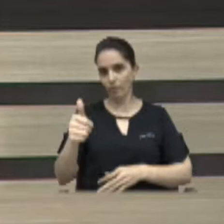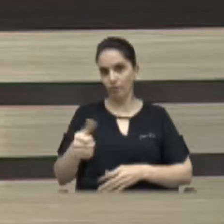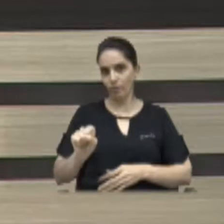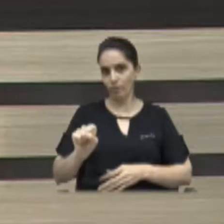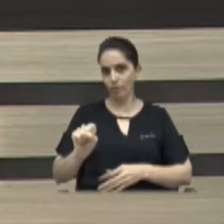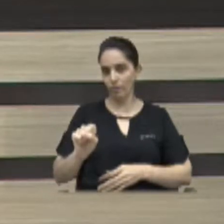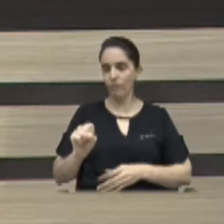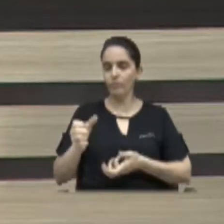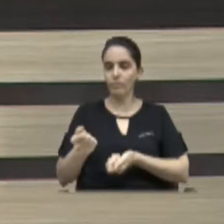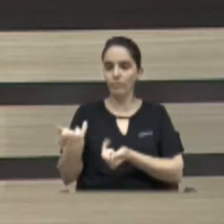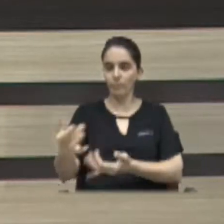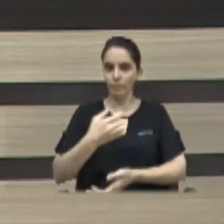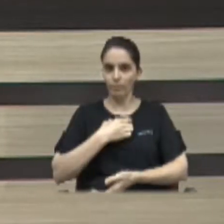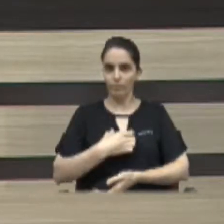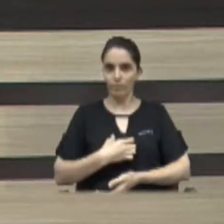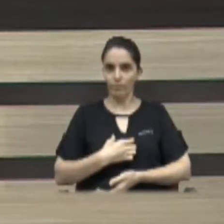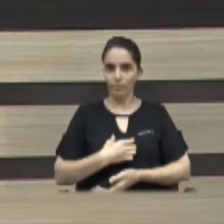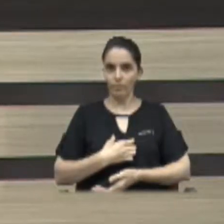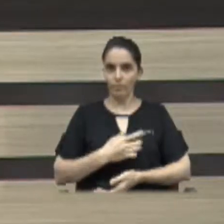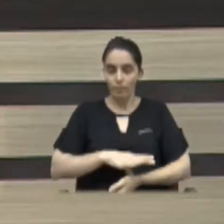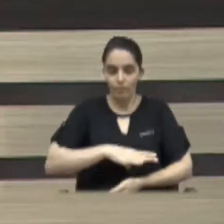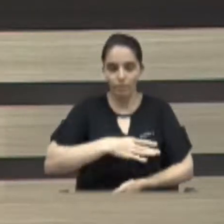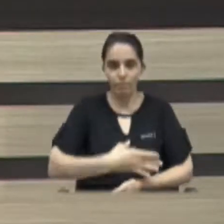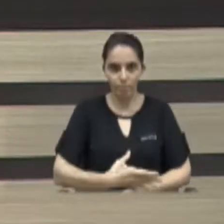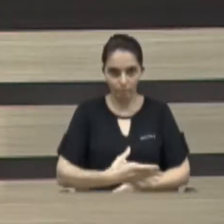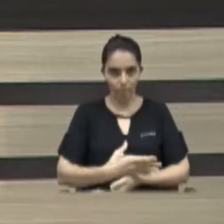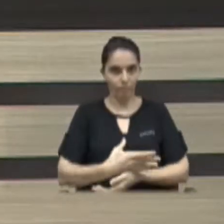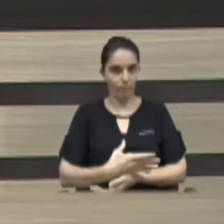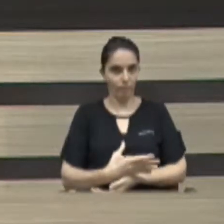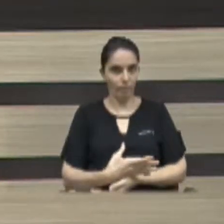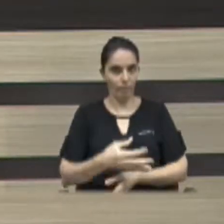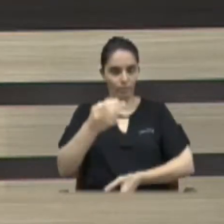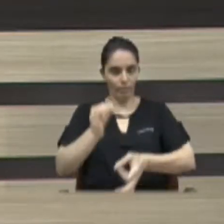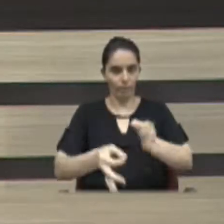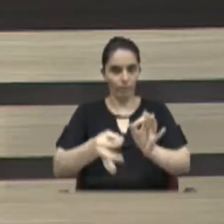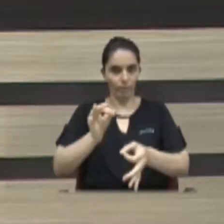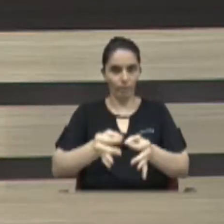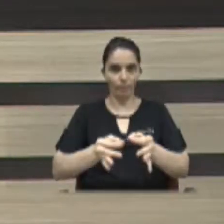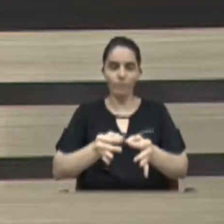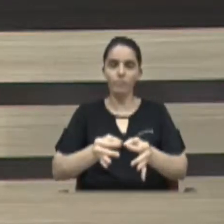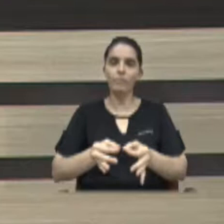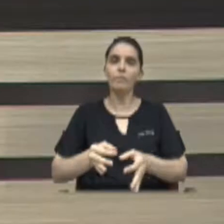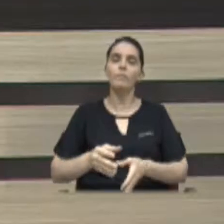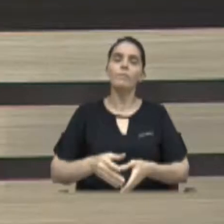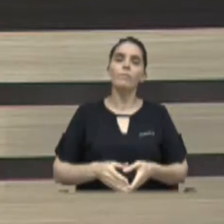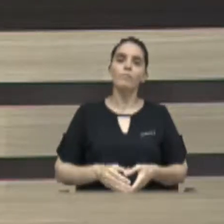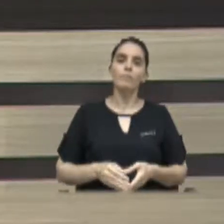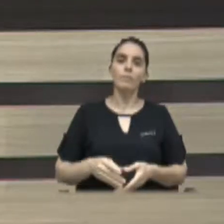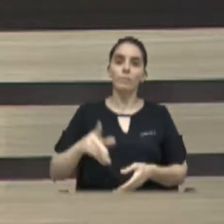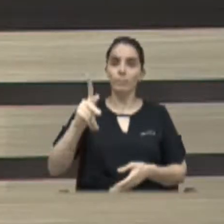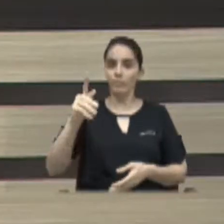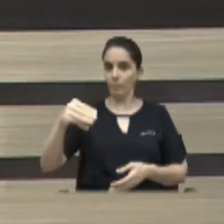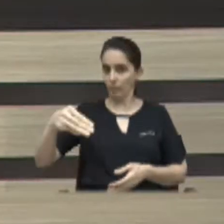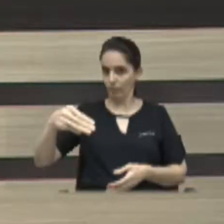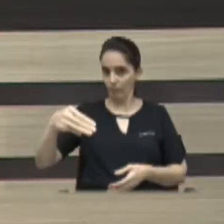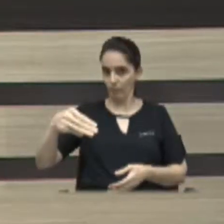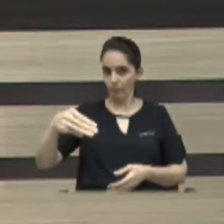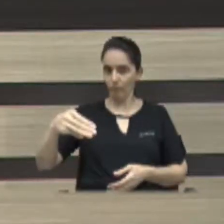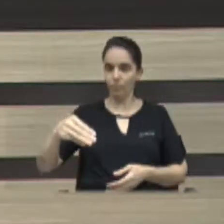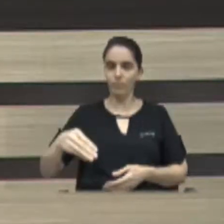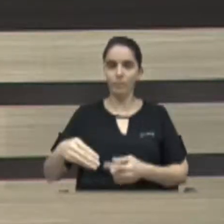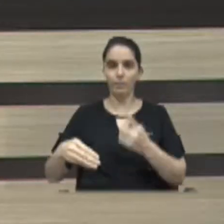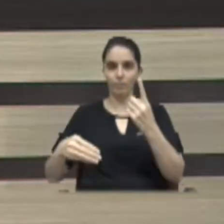4/2018, concede a medalha de bravura entre os justos, Cabo Odilon Lopes, aos policiais militares,